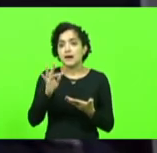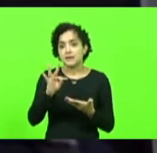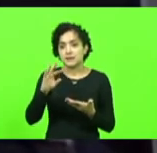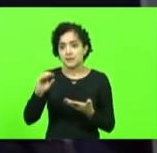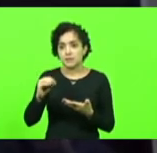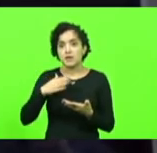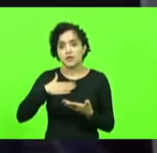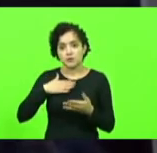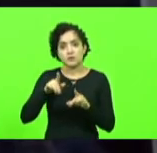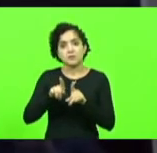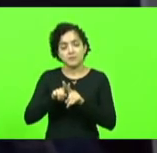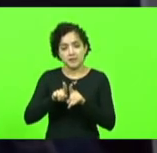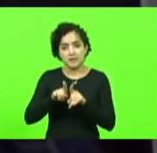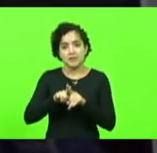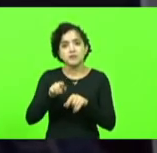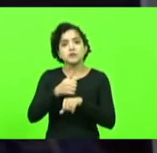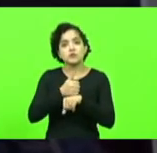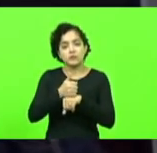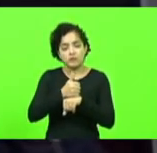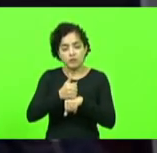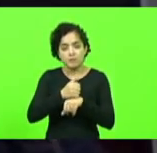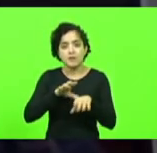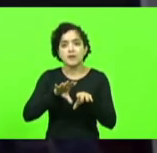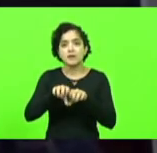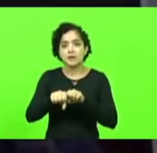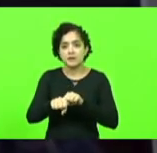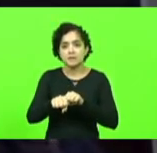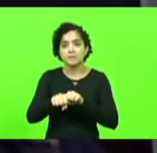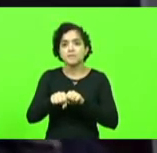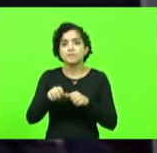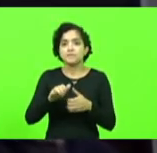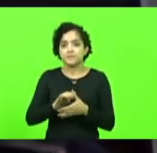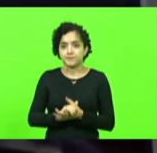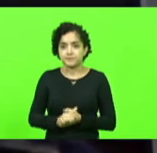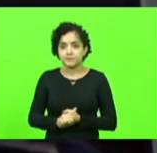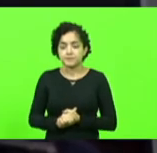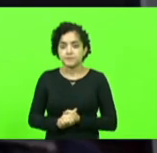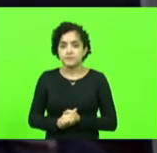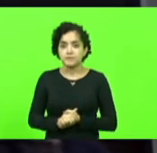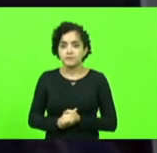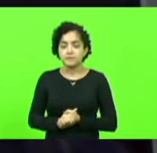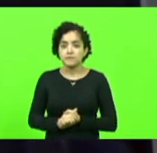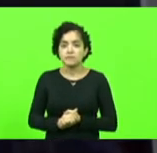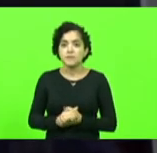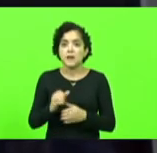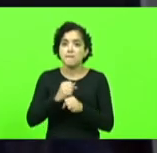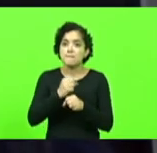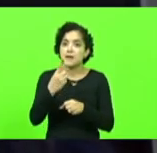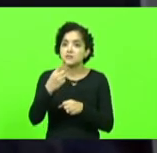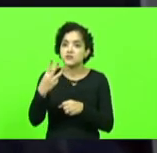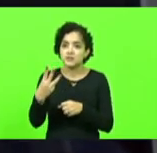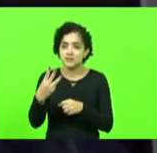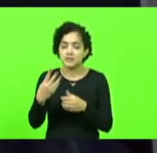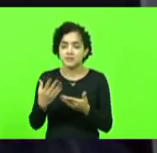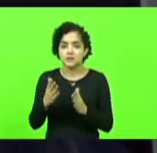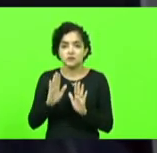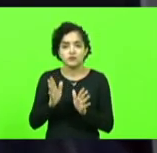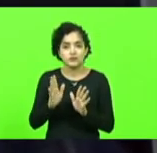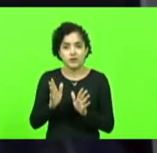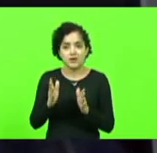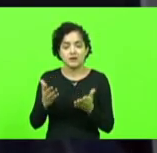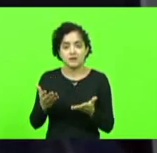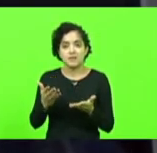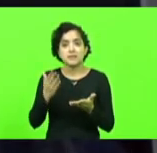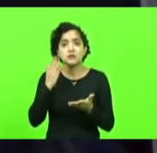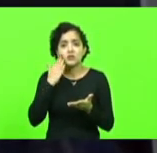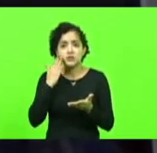terapeuta ocupacional, eu sou formada pela CE, né? Faculdade Guilherme Guimbala, há mais de 13 anos. Então, a gente sabe que é uma